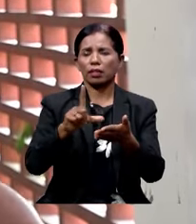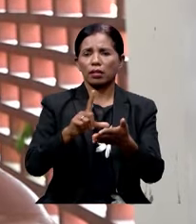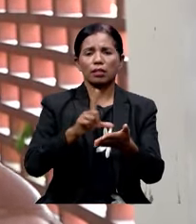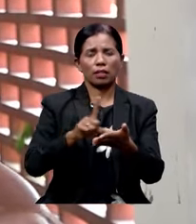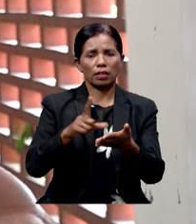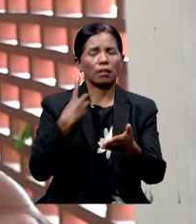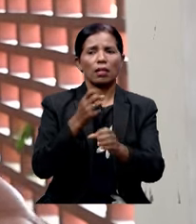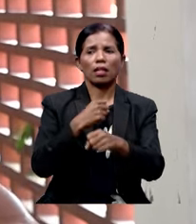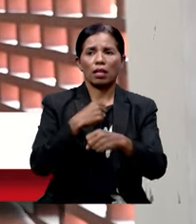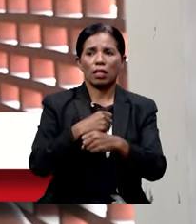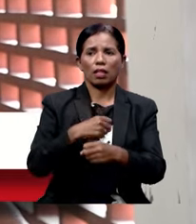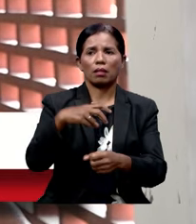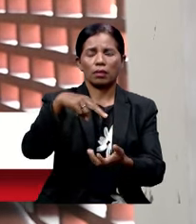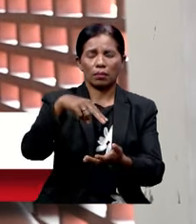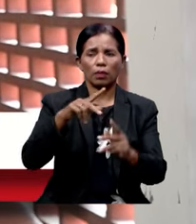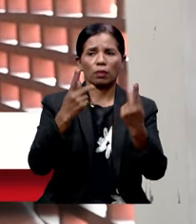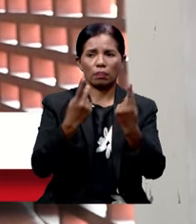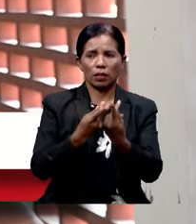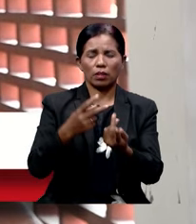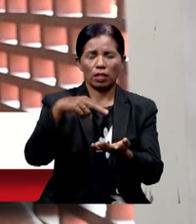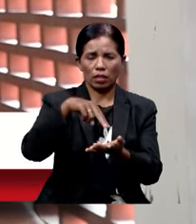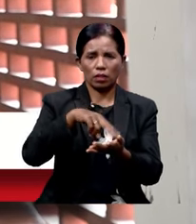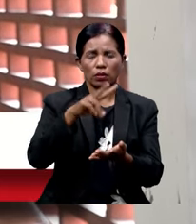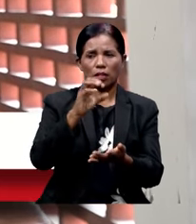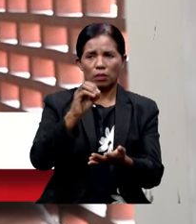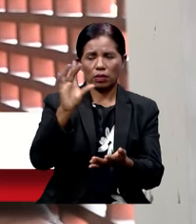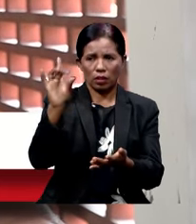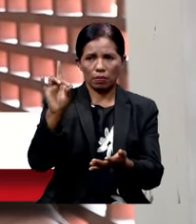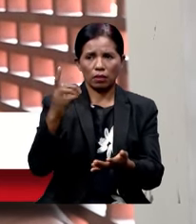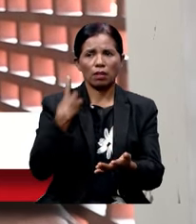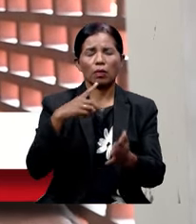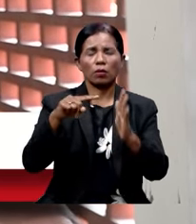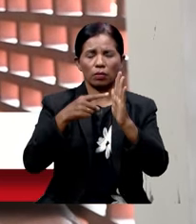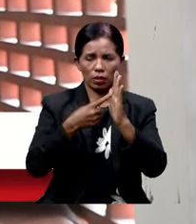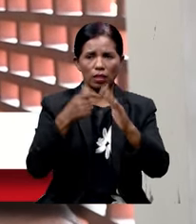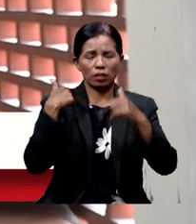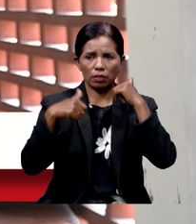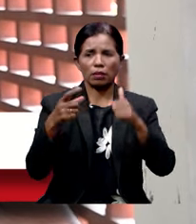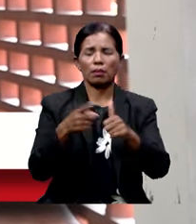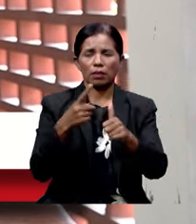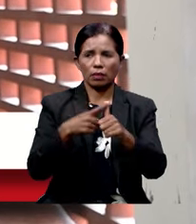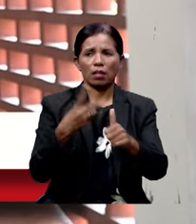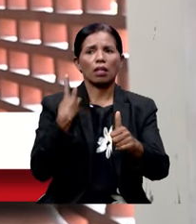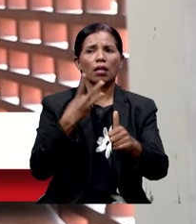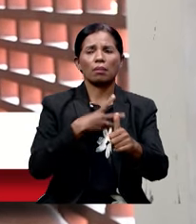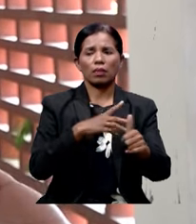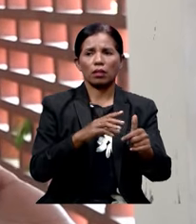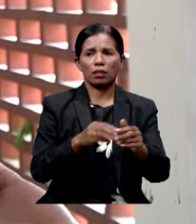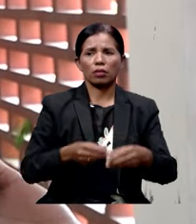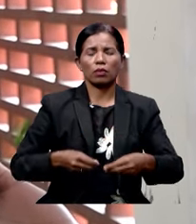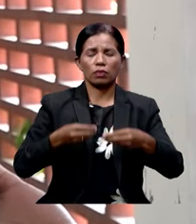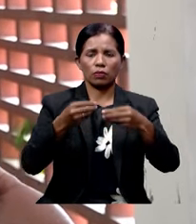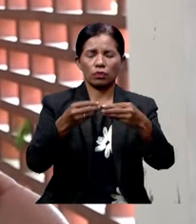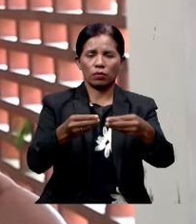minha empresa Harry desde 2018, a minha atividade primeiro com a minha empresa, né?